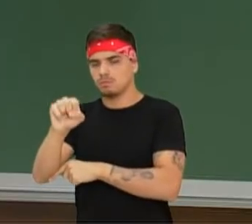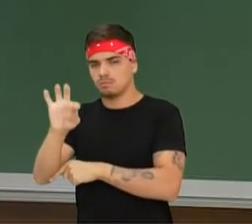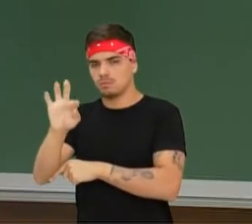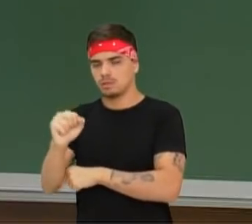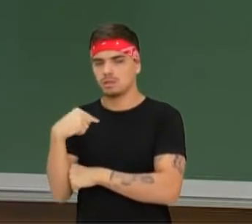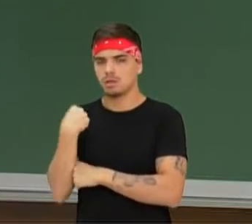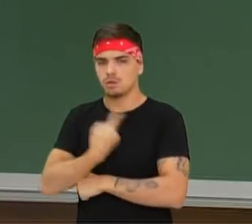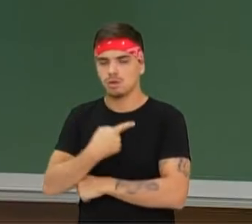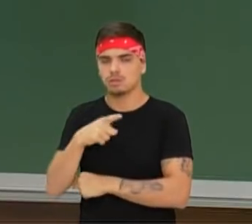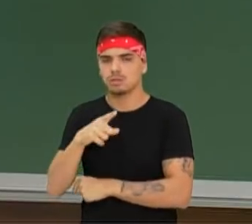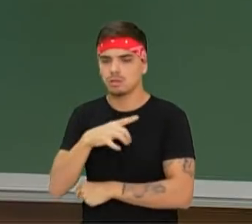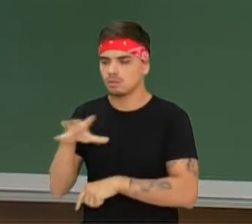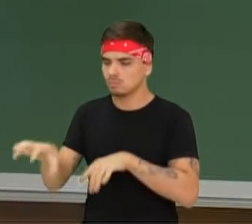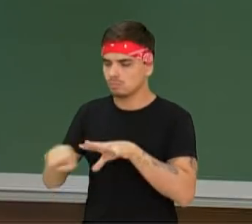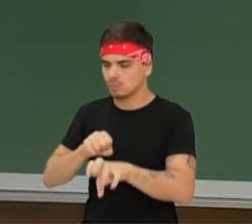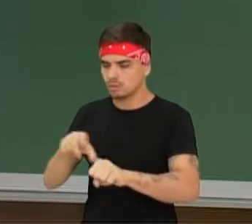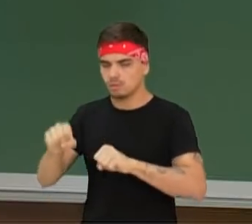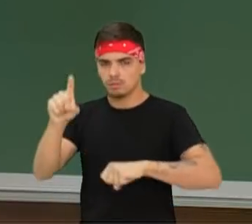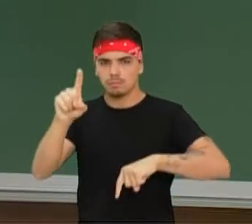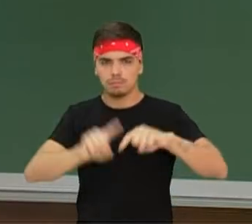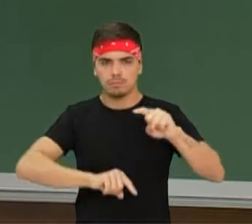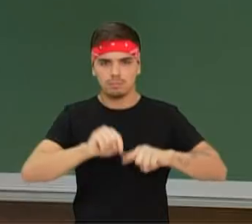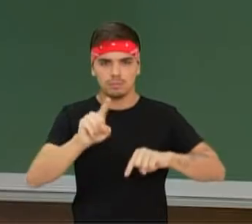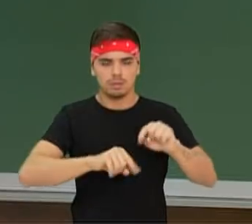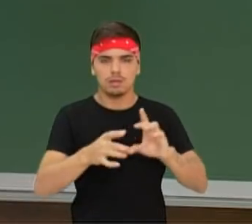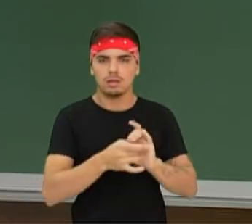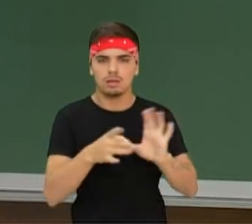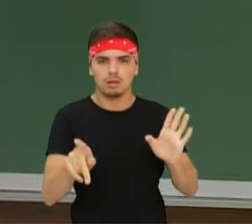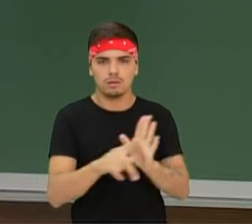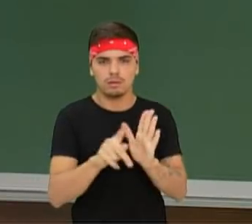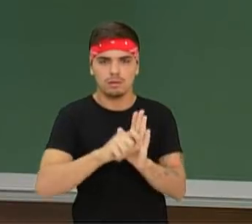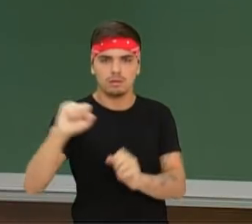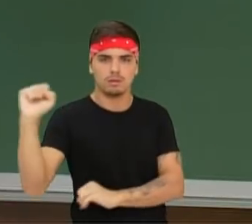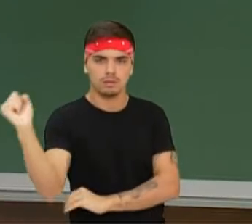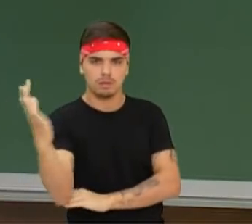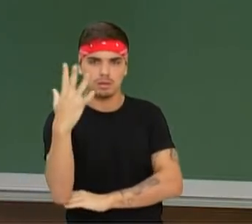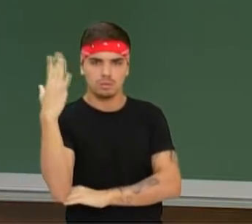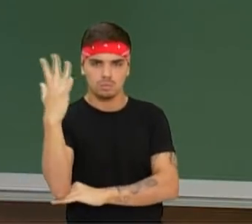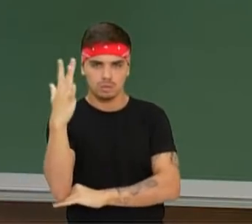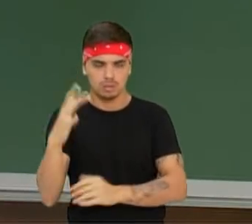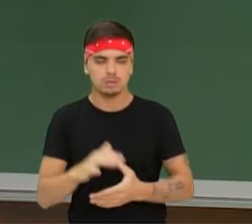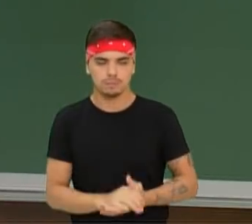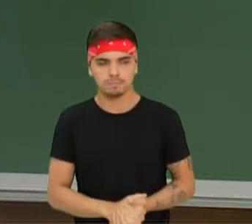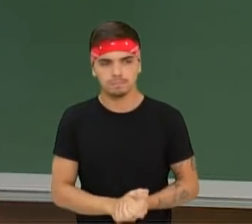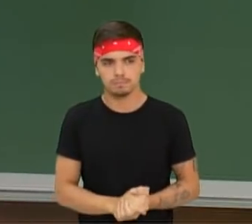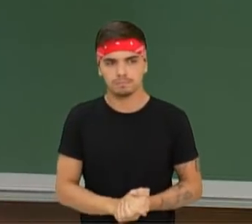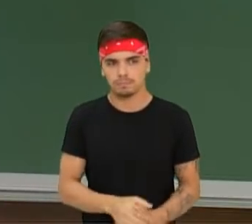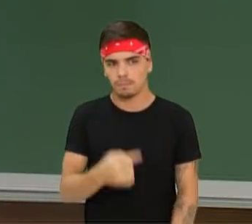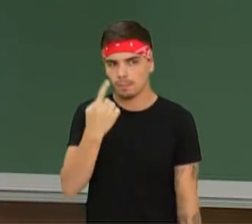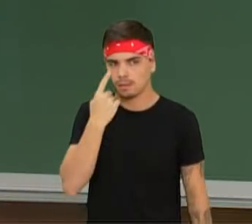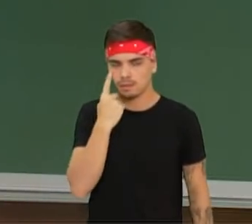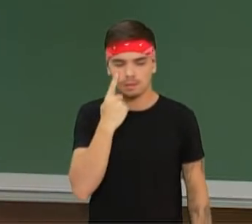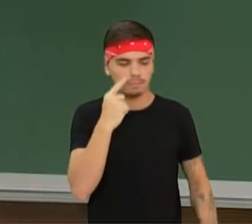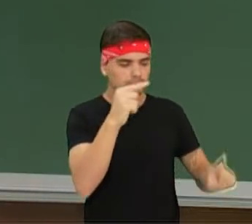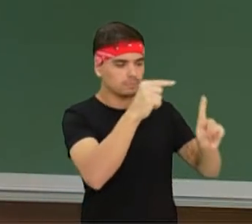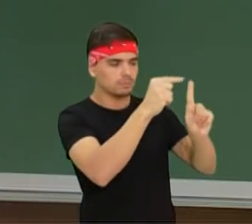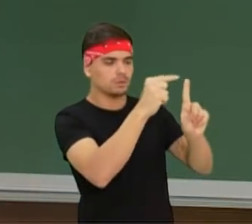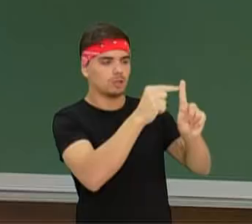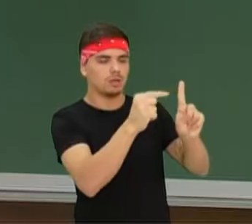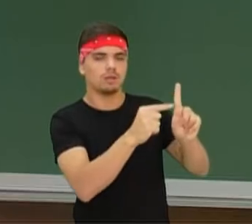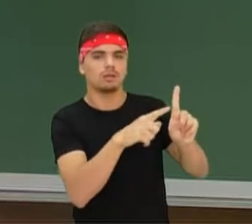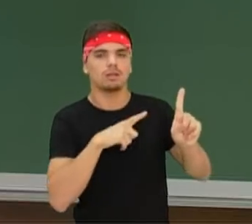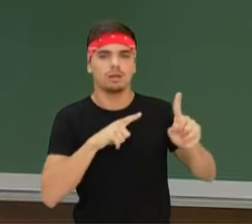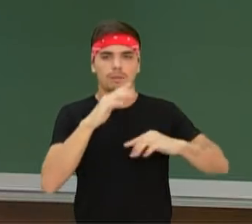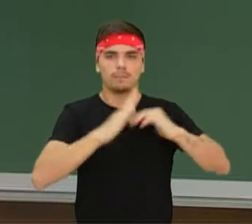humanos, coletamos os elementos disponibilizados pela natureza. E os tipos de produções